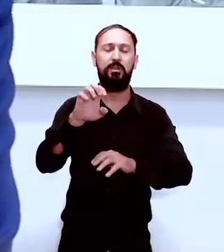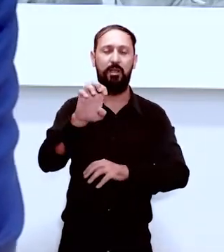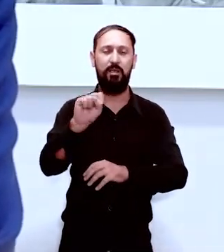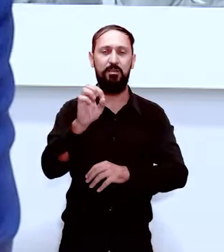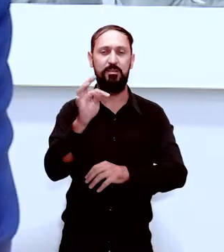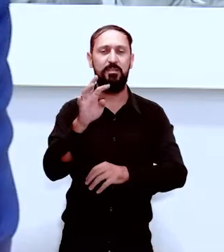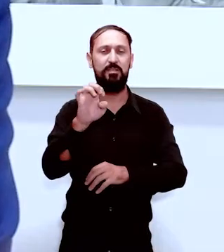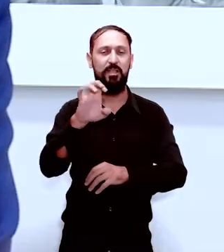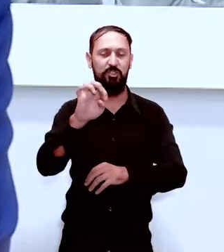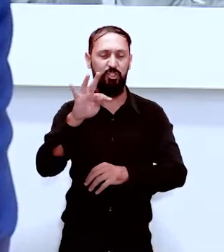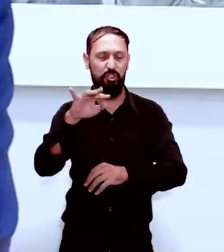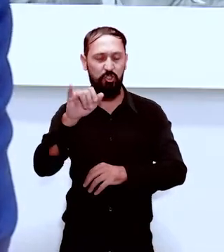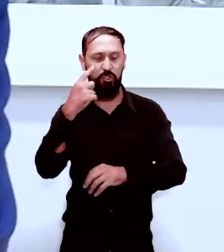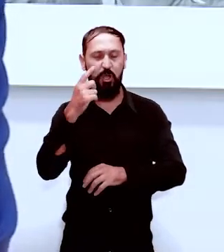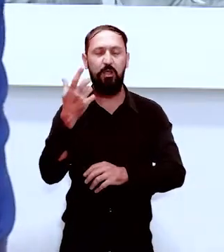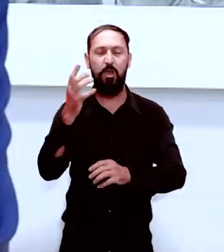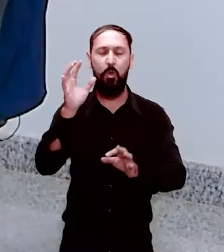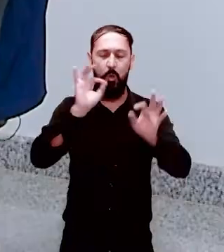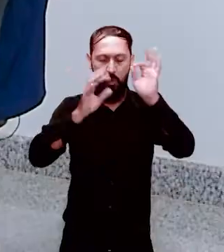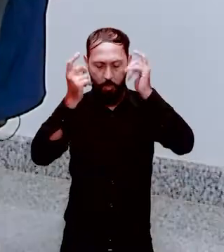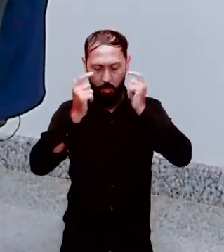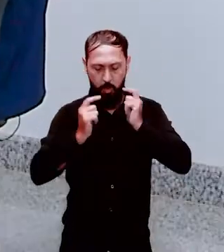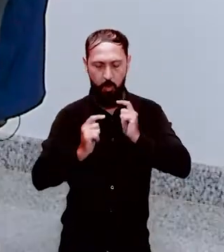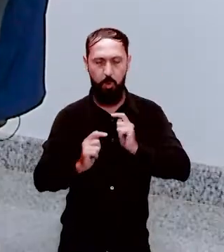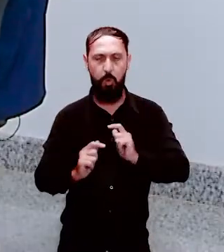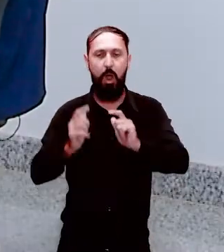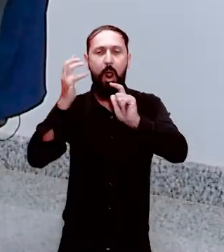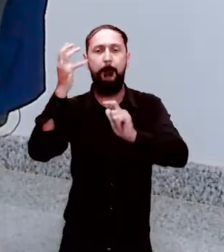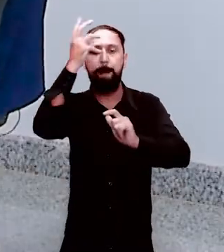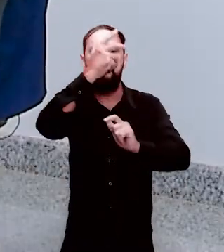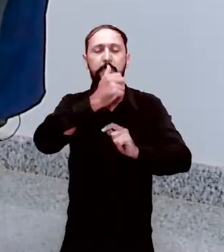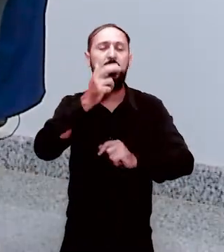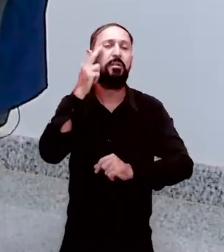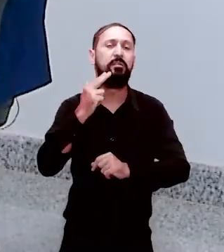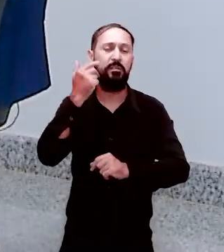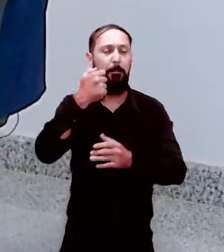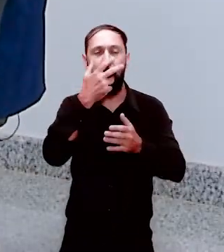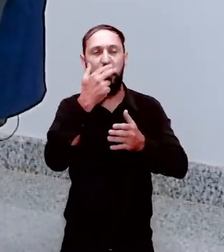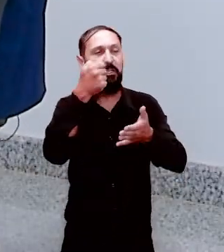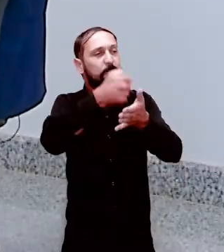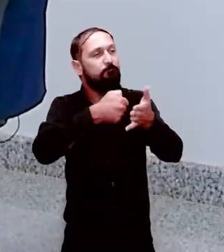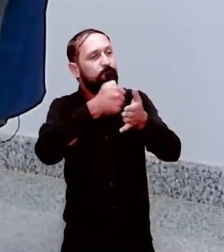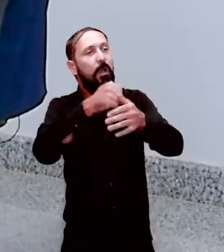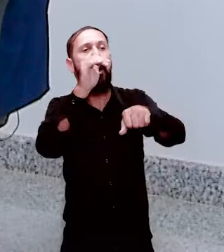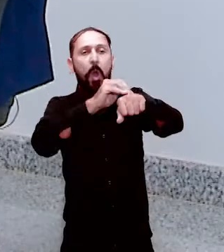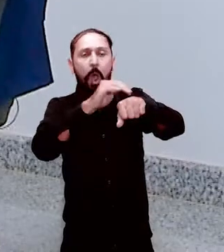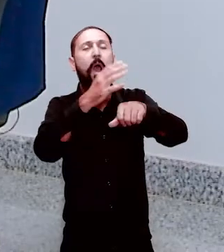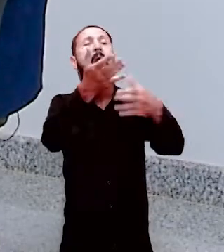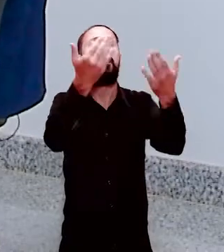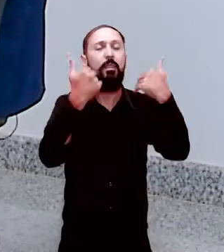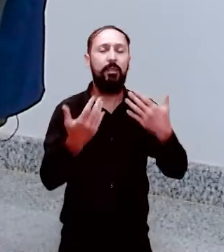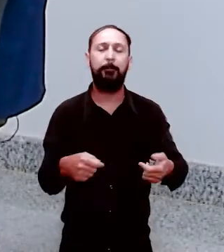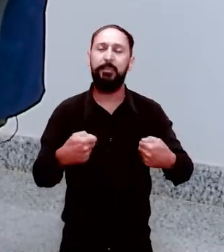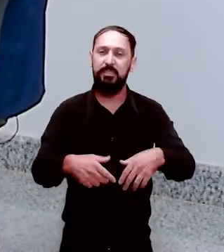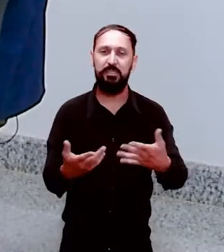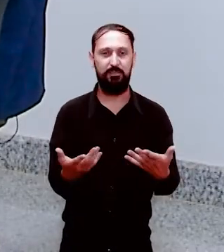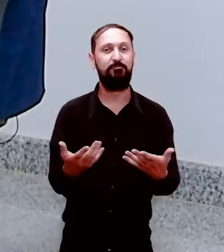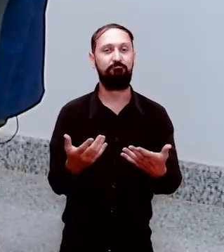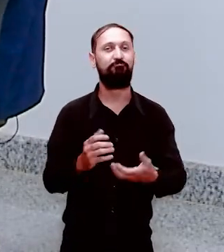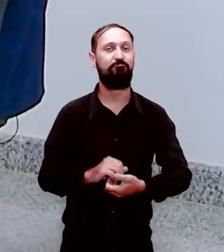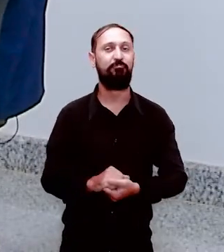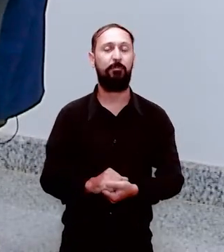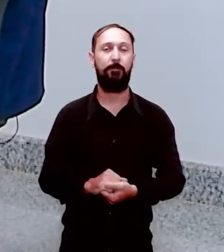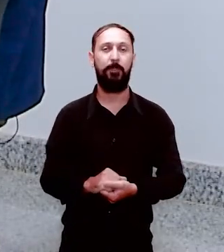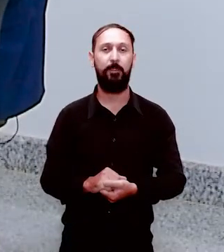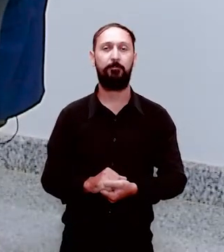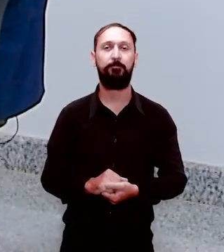da estética também, né? Ela se coloca como e reivindicando essa beleza negra também, né? Entre outras coisas, né, que ela